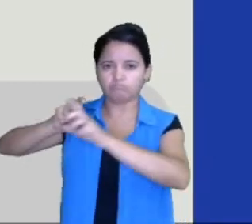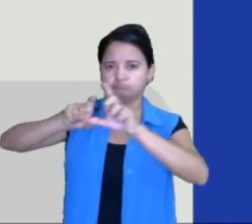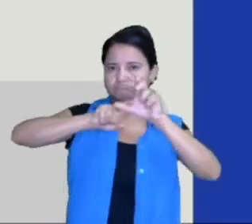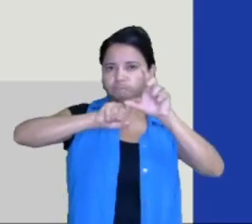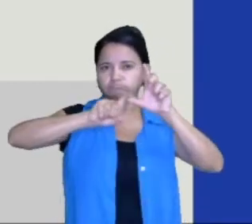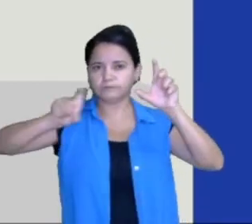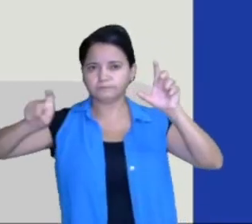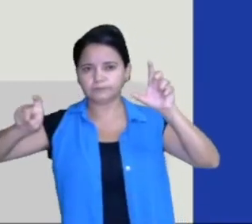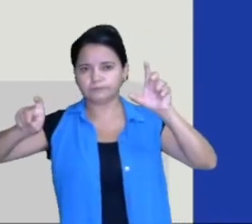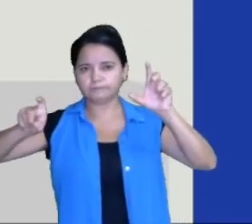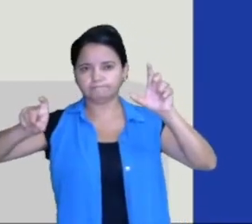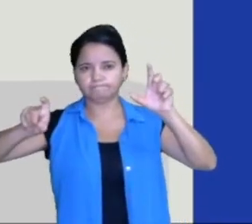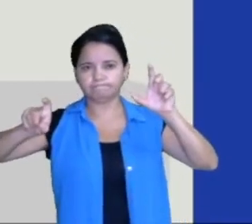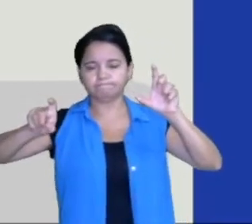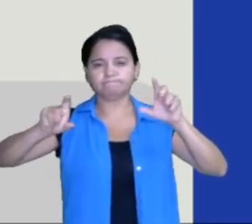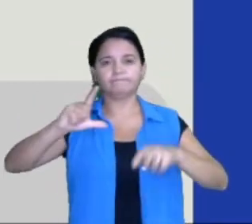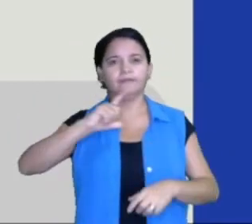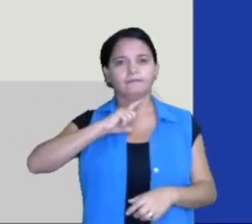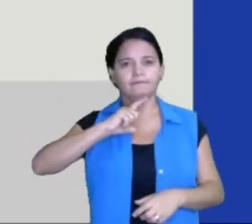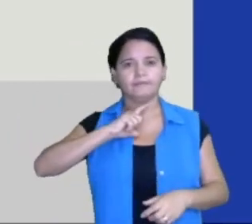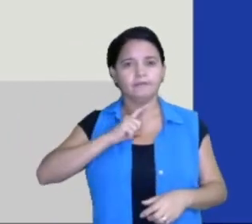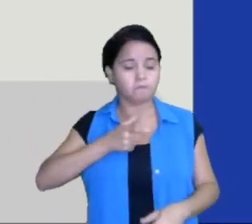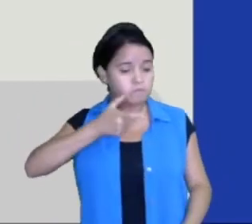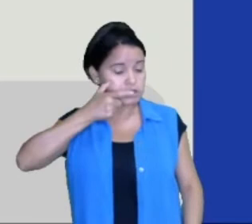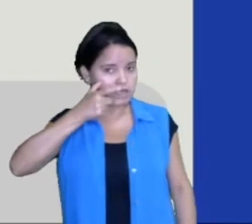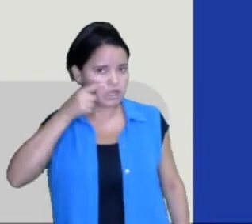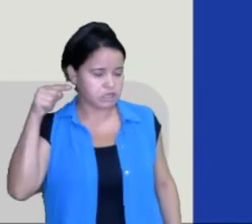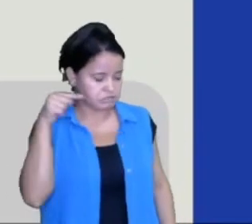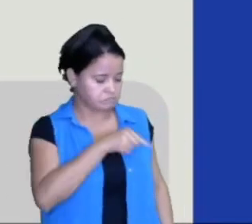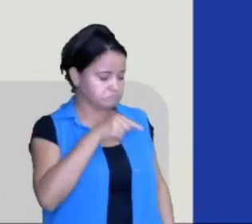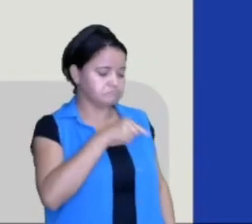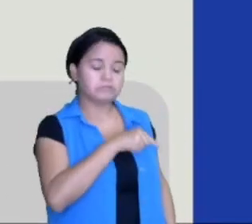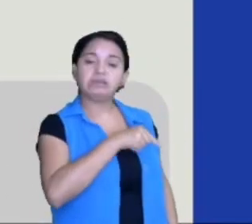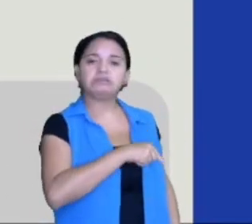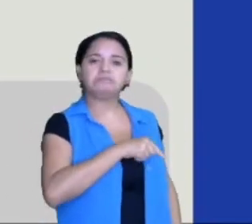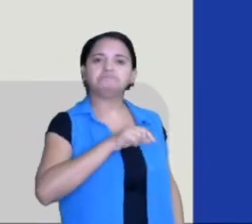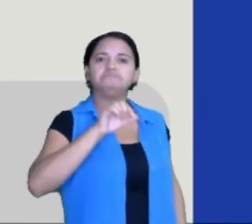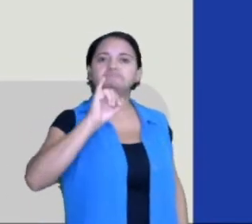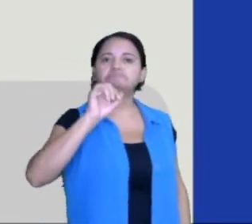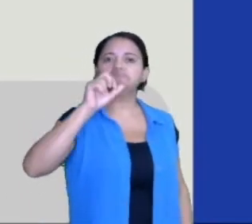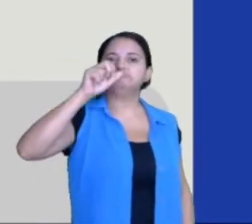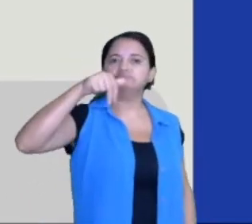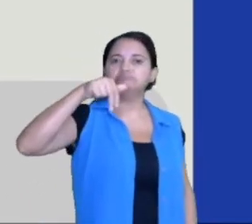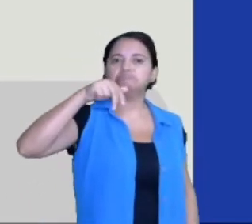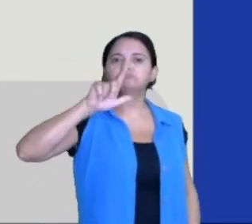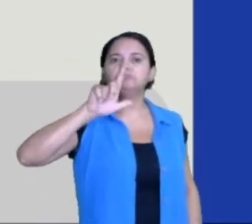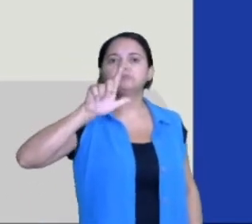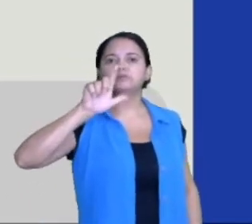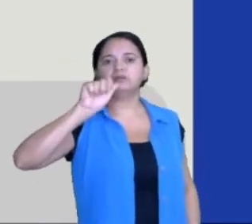que existia entre a metrópole Inglaterra e as 13 colônias.